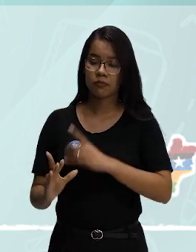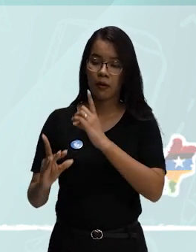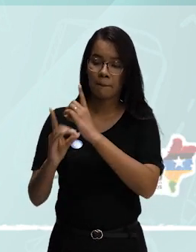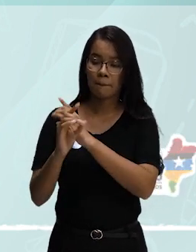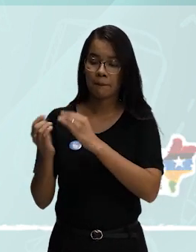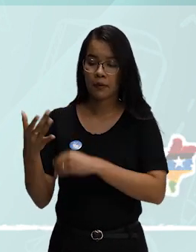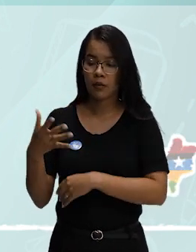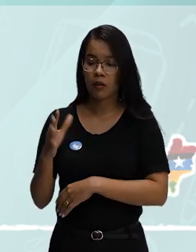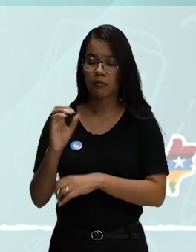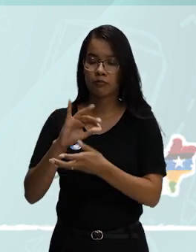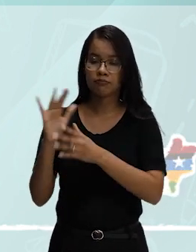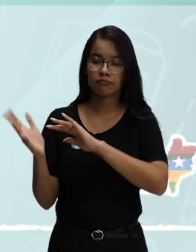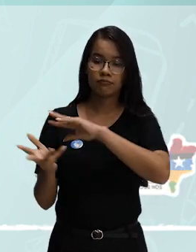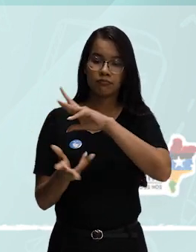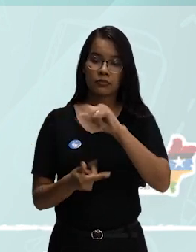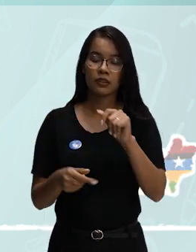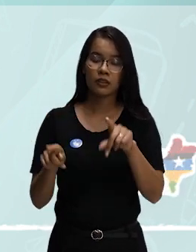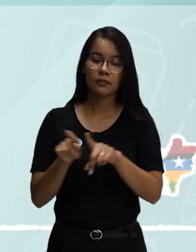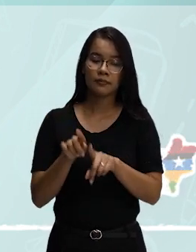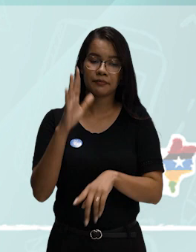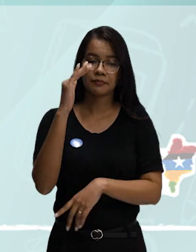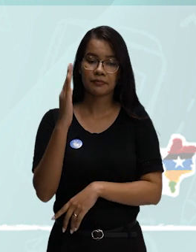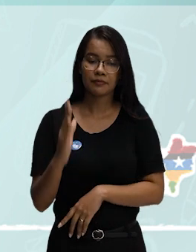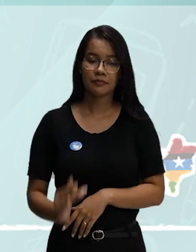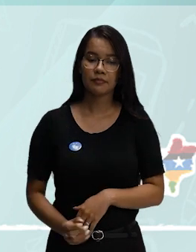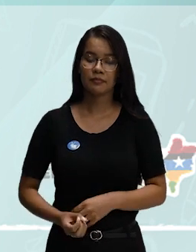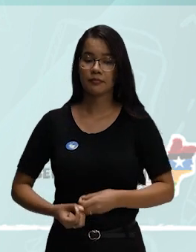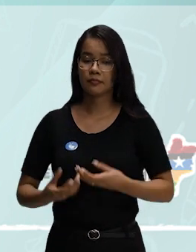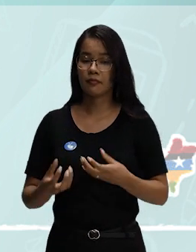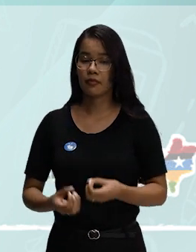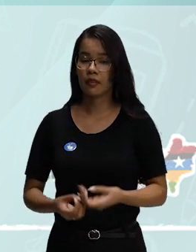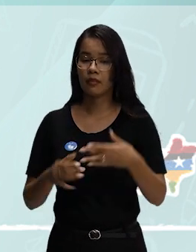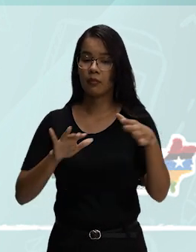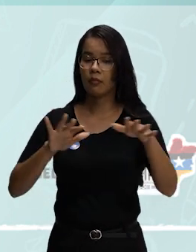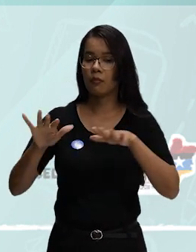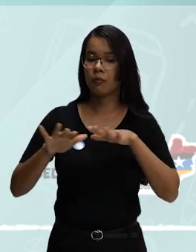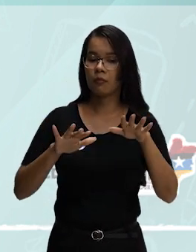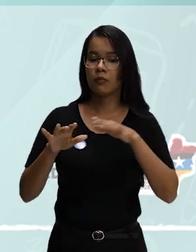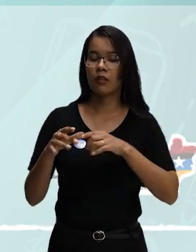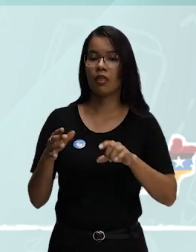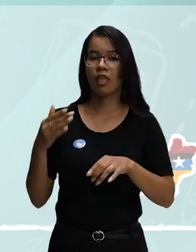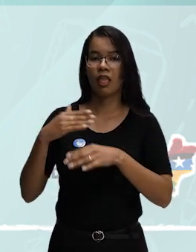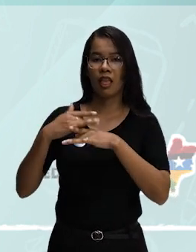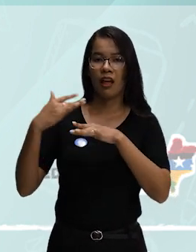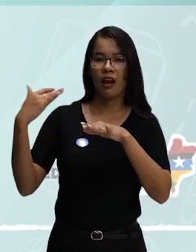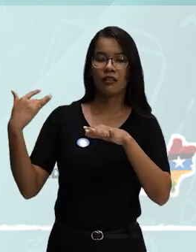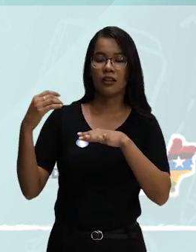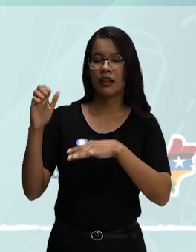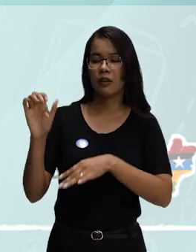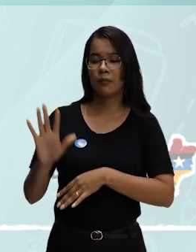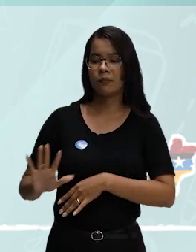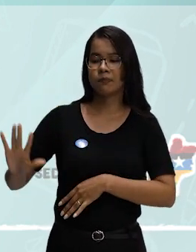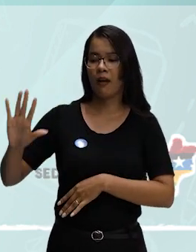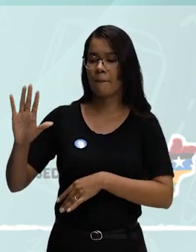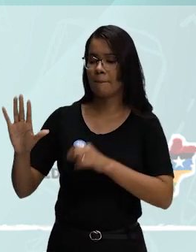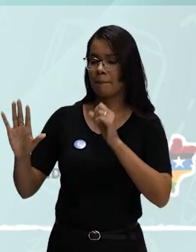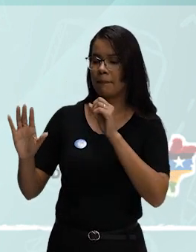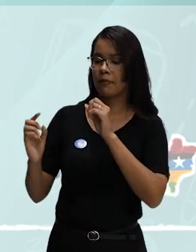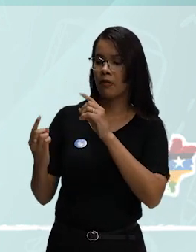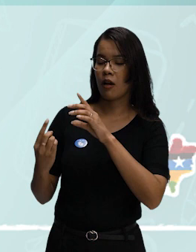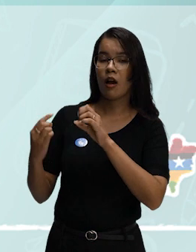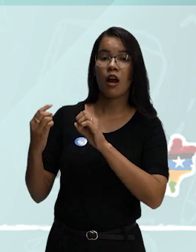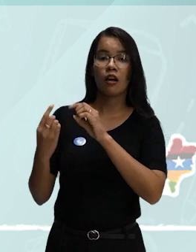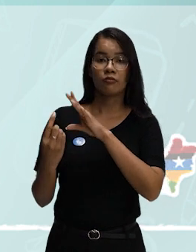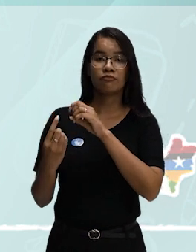do mundo e do Brasil, que foi inspirado em movimentos de vanguarda lá da Europa, os movimentos europeus, tá?